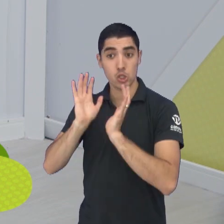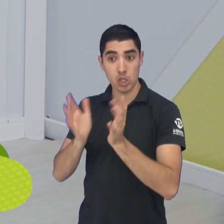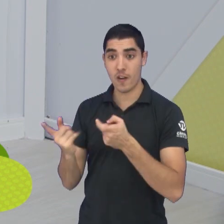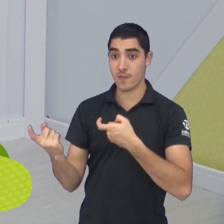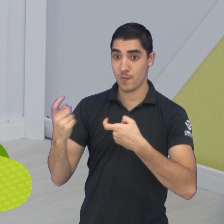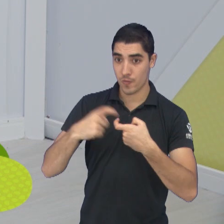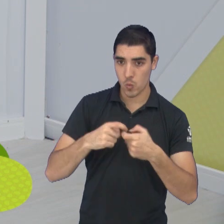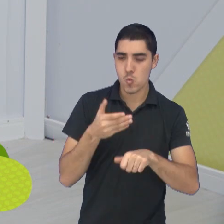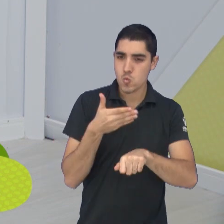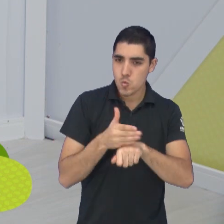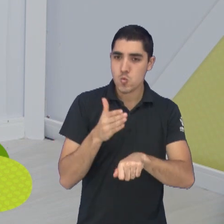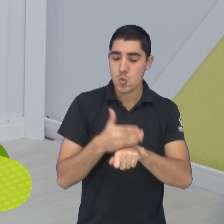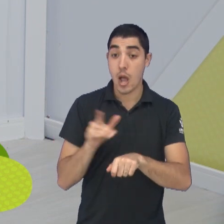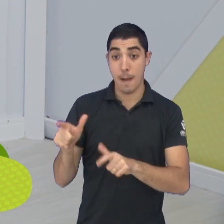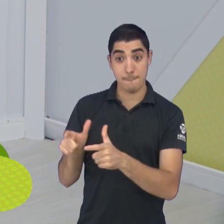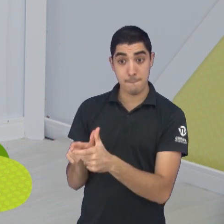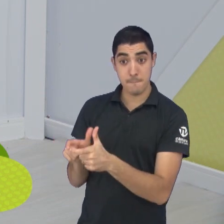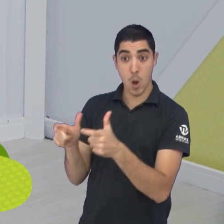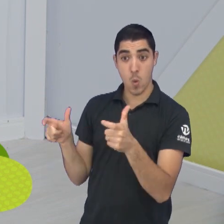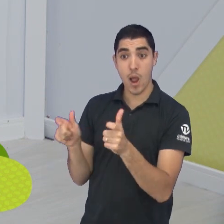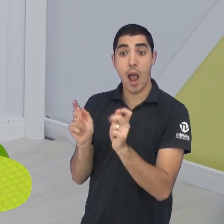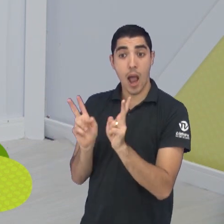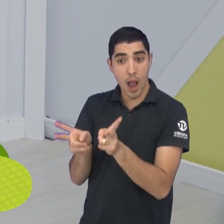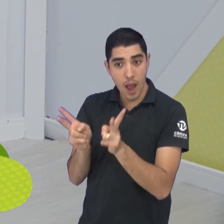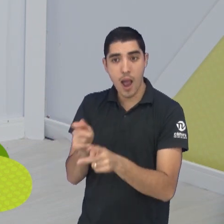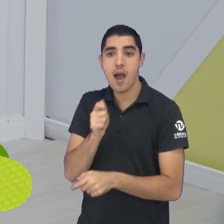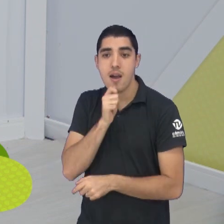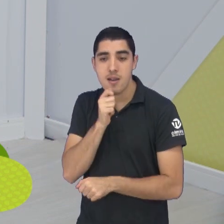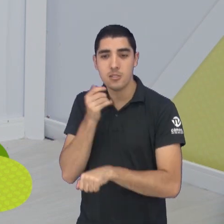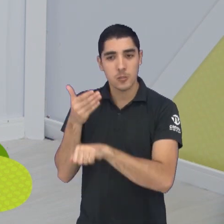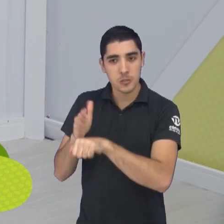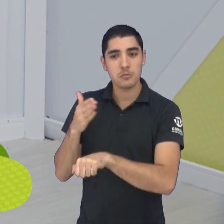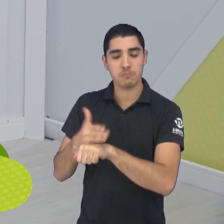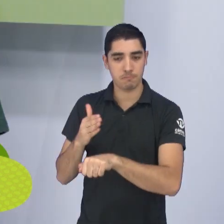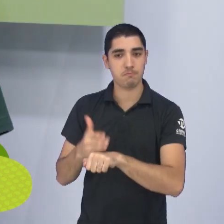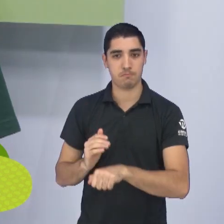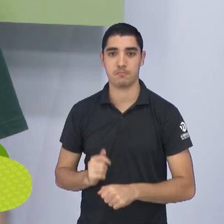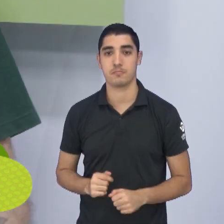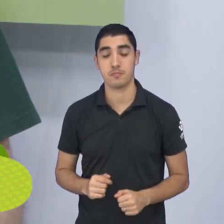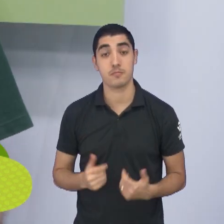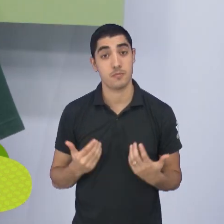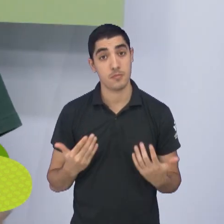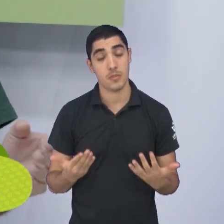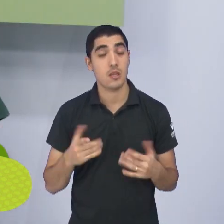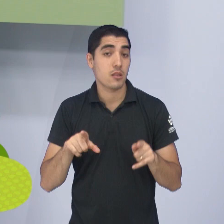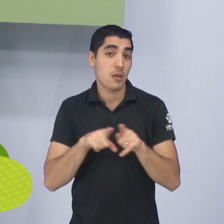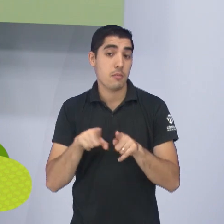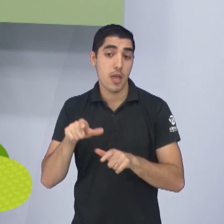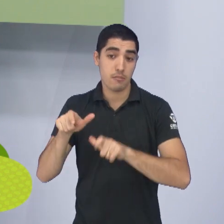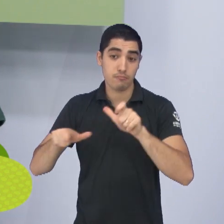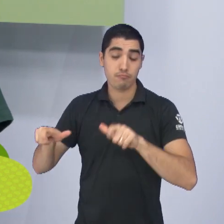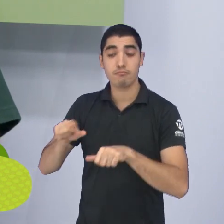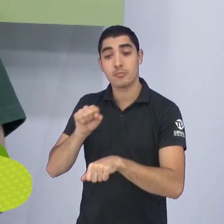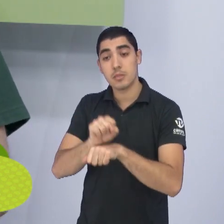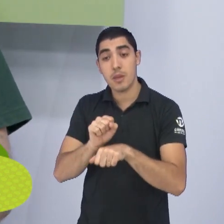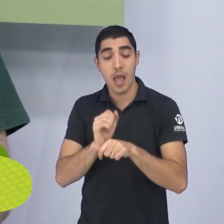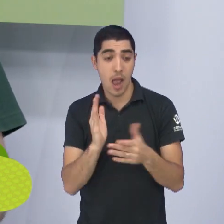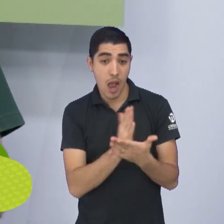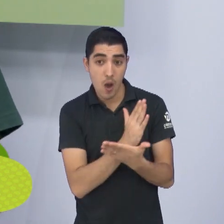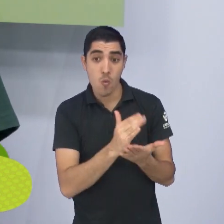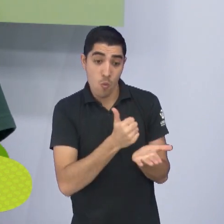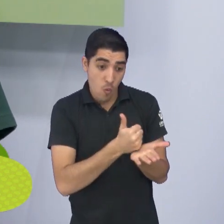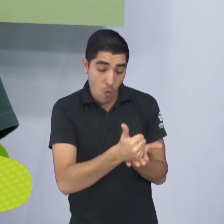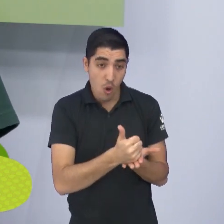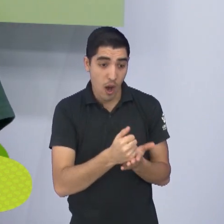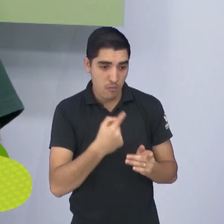que a totalidade, estão treinando normalmente, aguardando a chegada de novos reforços. E aguardando também alguns que já têm um contrato já para acabar